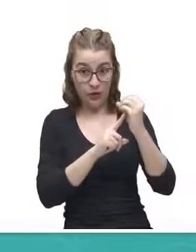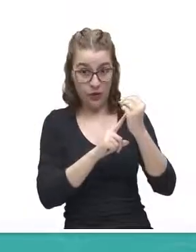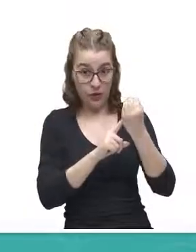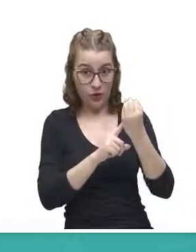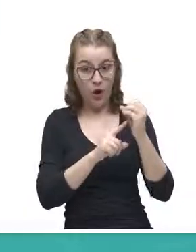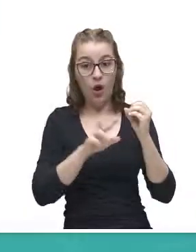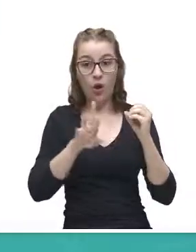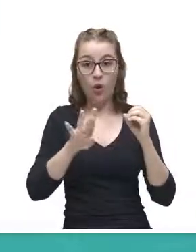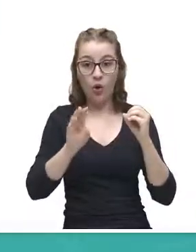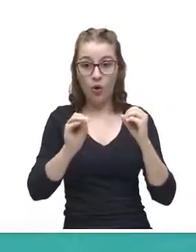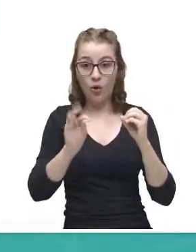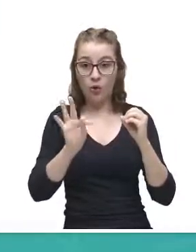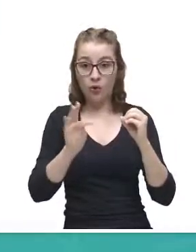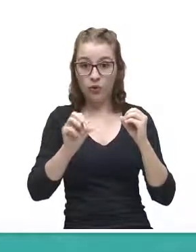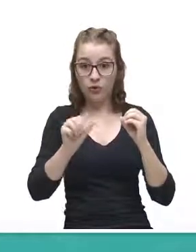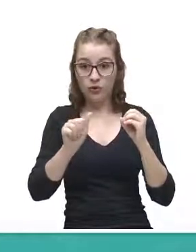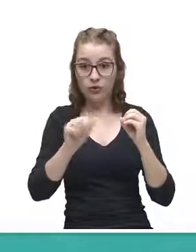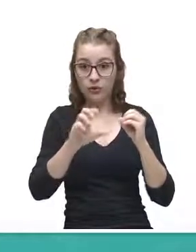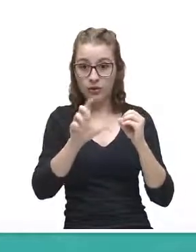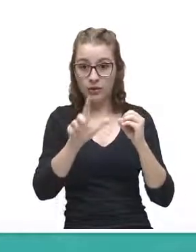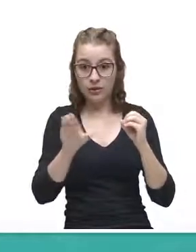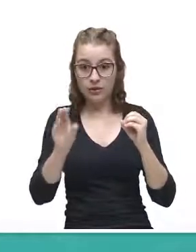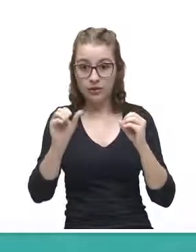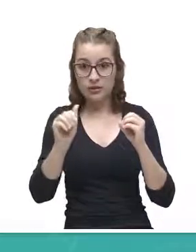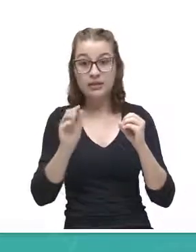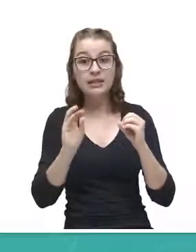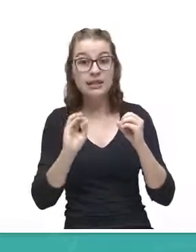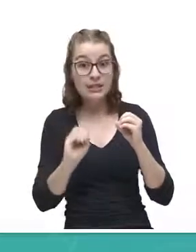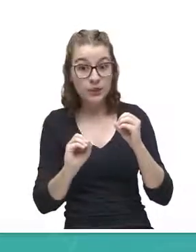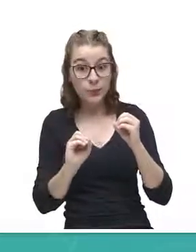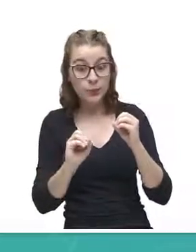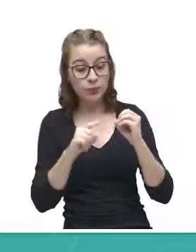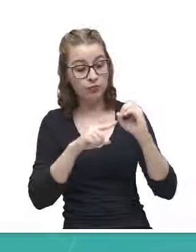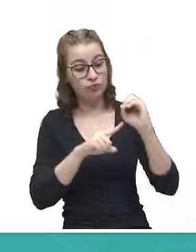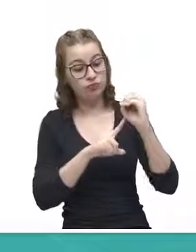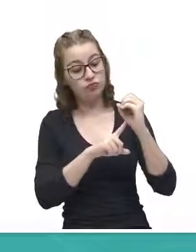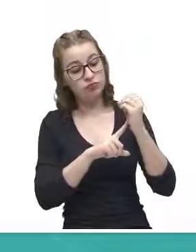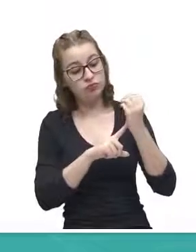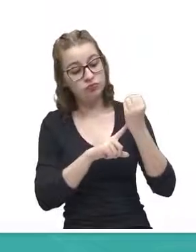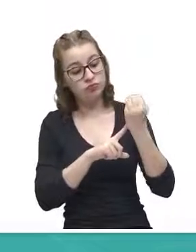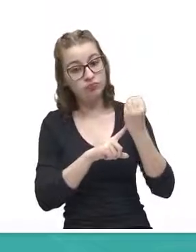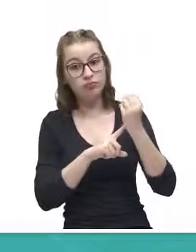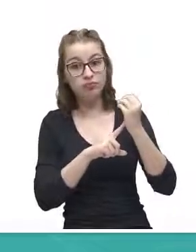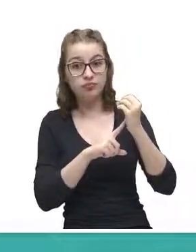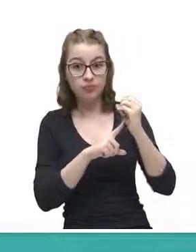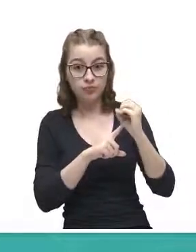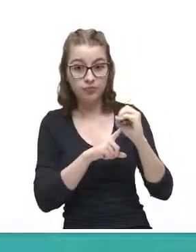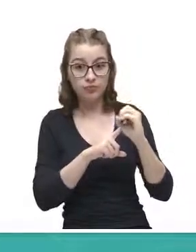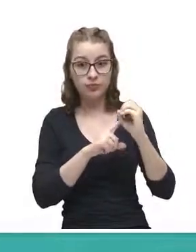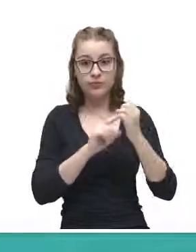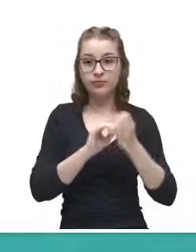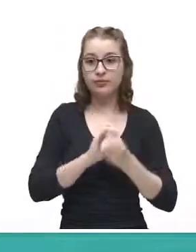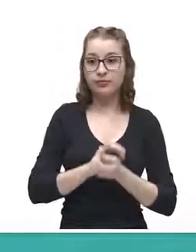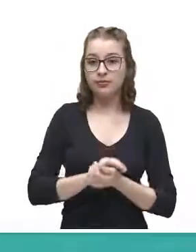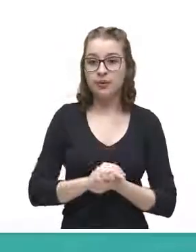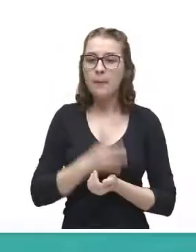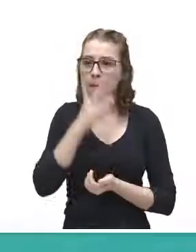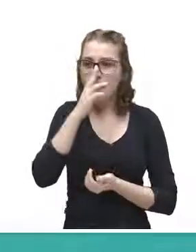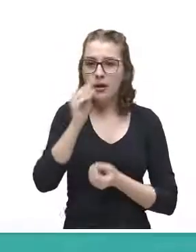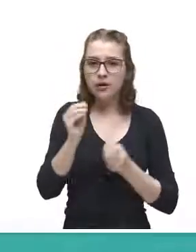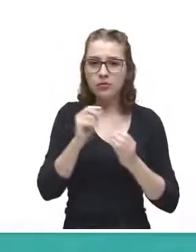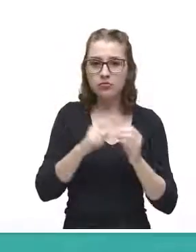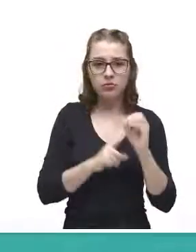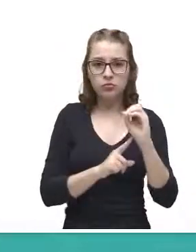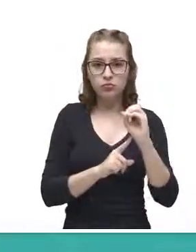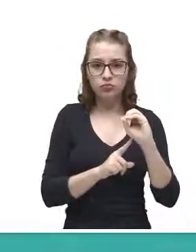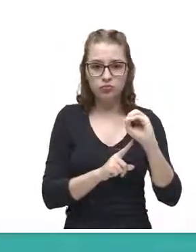rotação vai realizar esse movimento em girar no seu próprio eixo. É como se ela estivesse